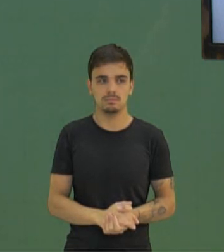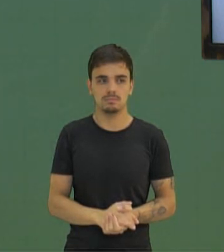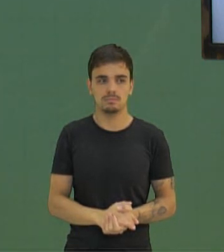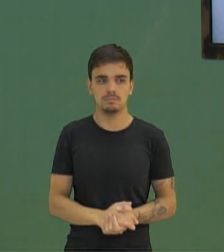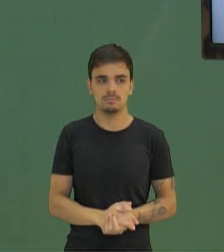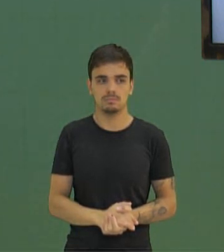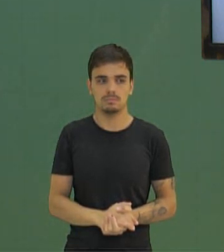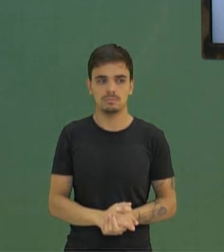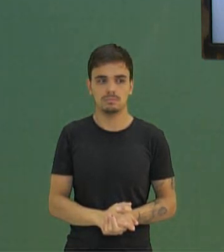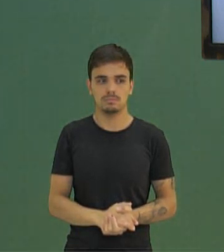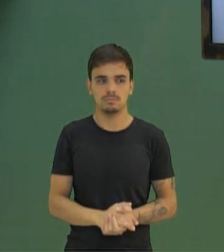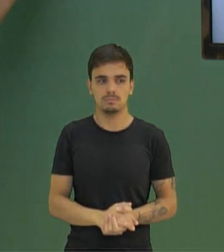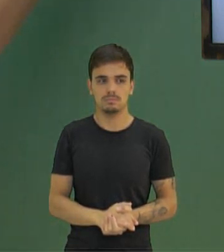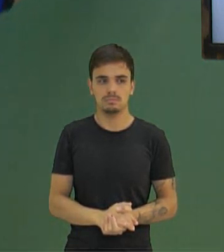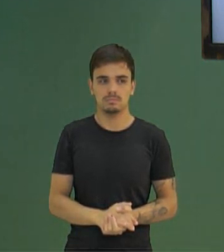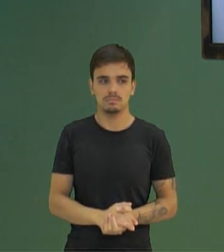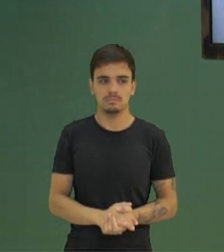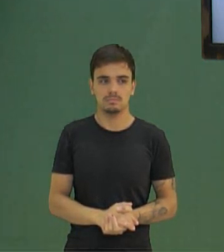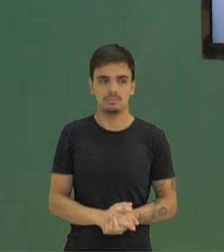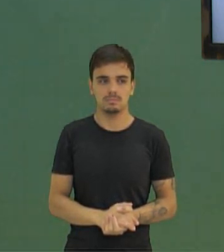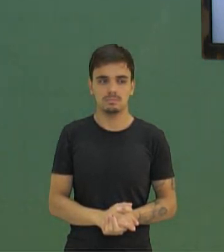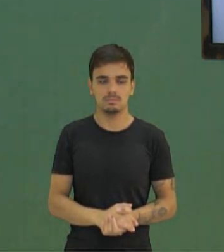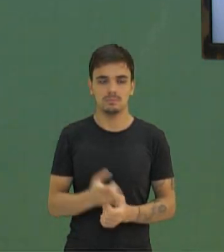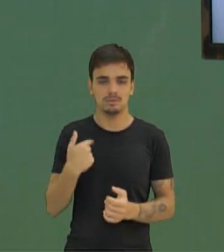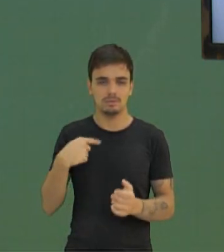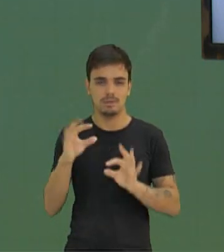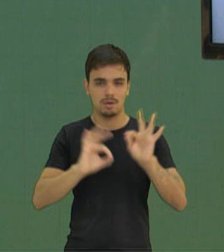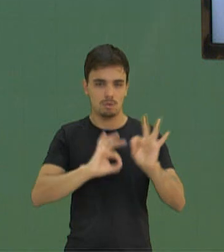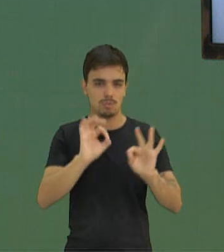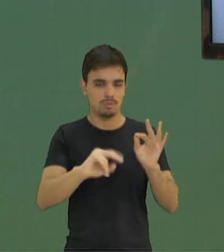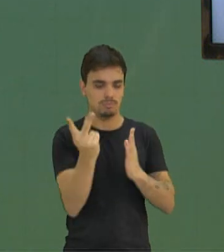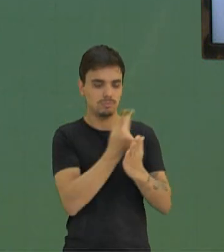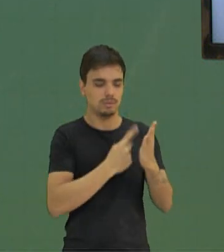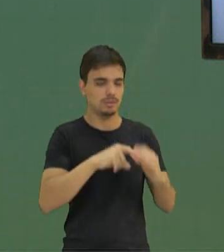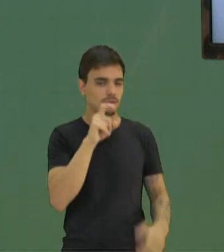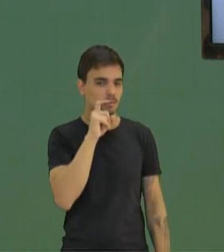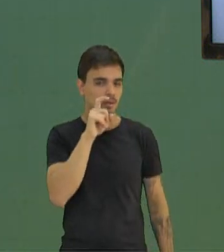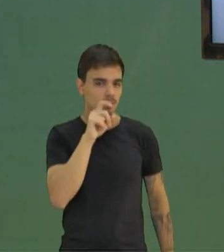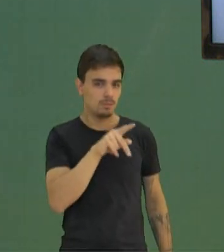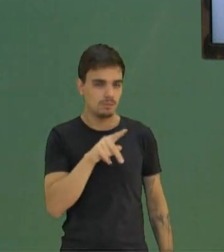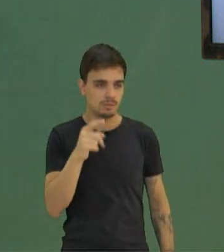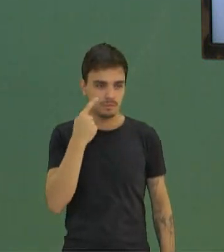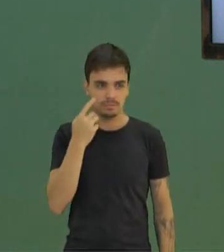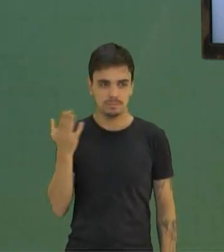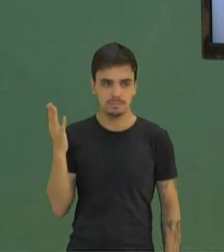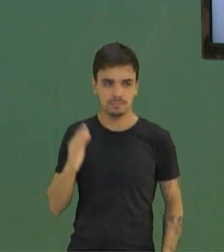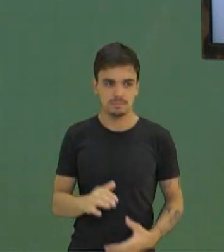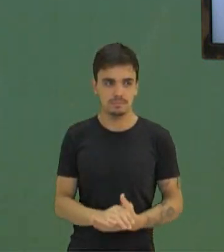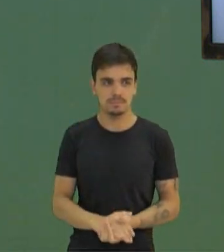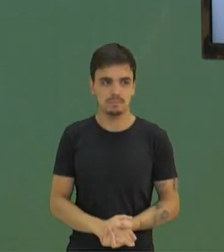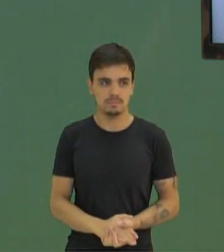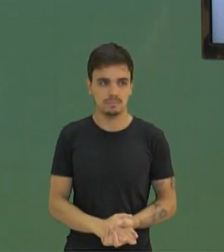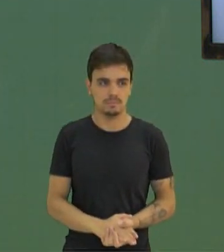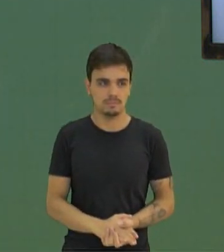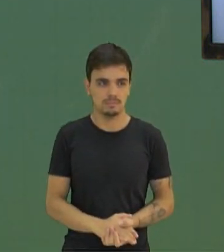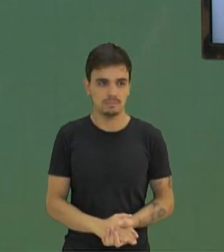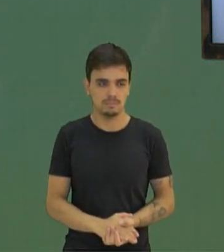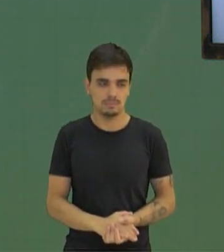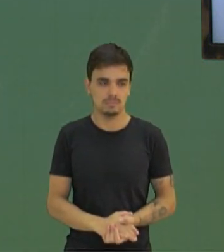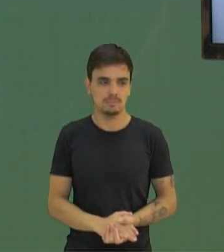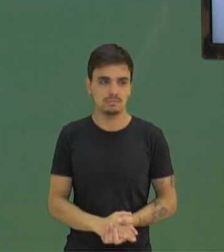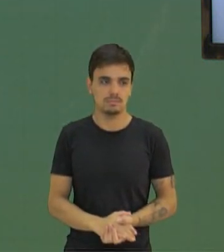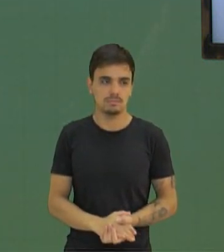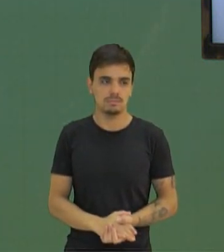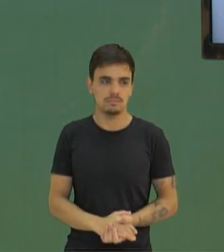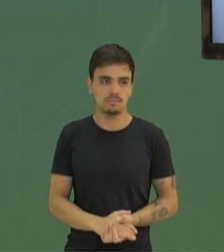vou passar aqui por cima do desenho do professor Fabiano e olha lá agora eu tenho outro